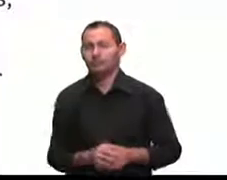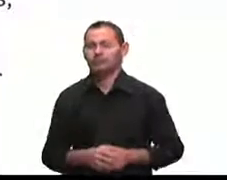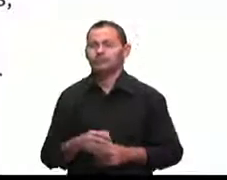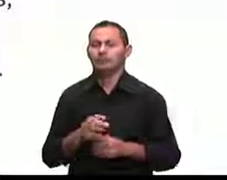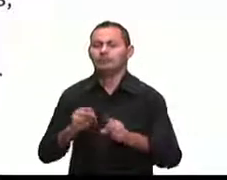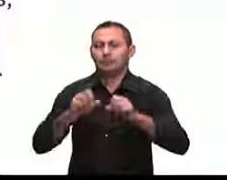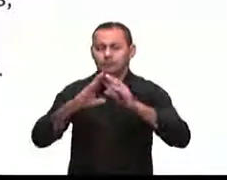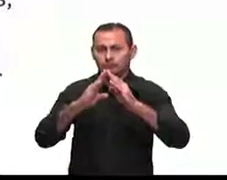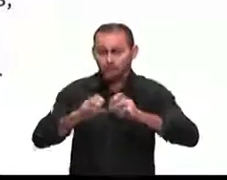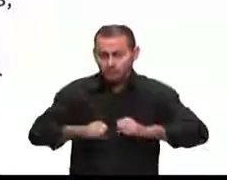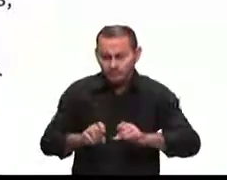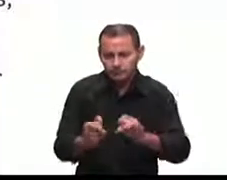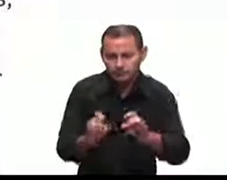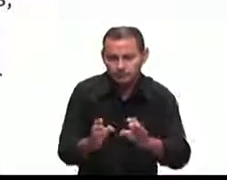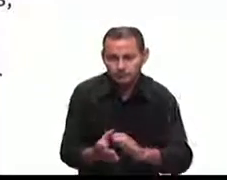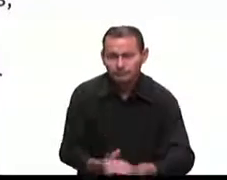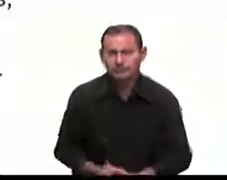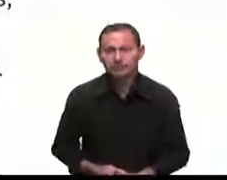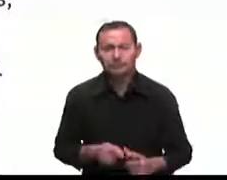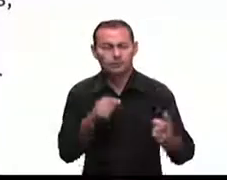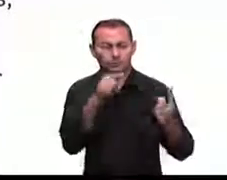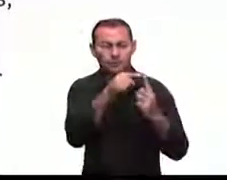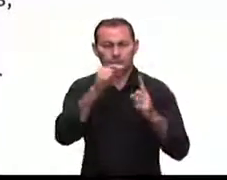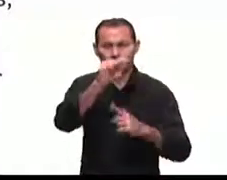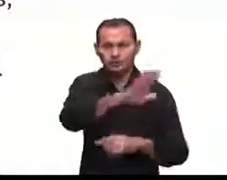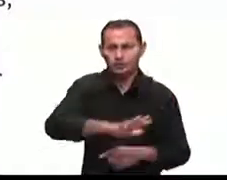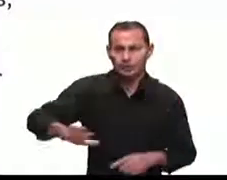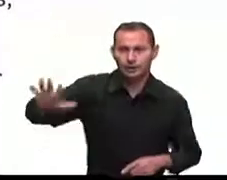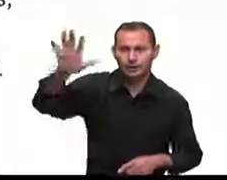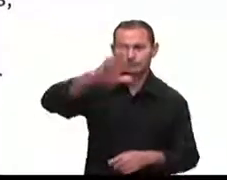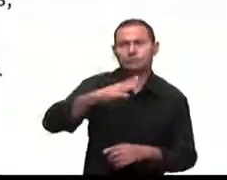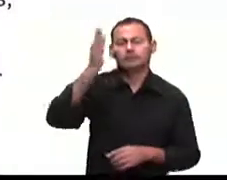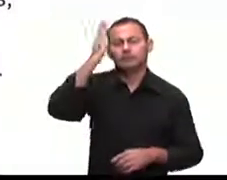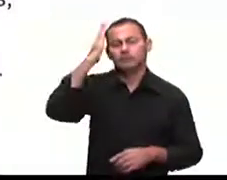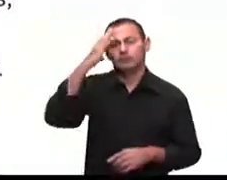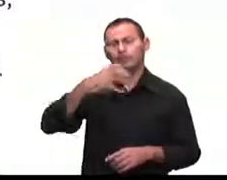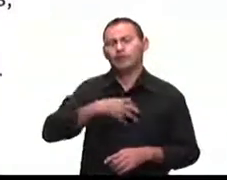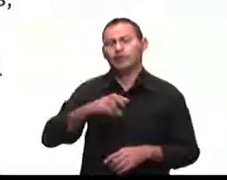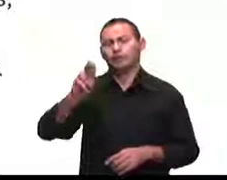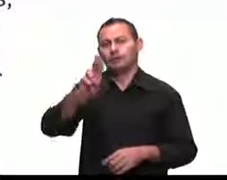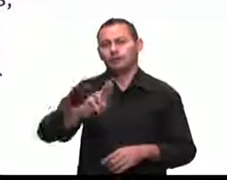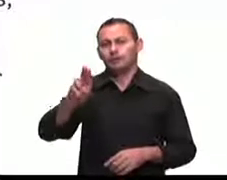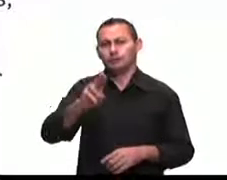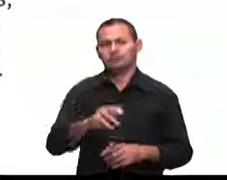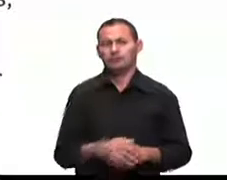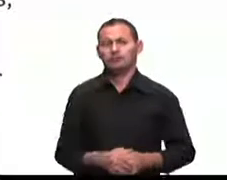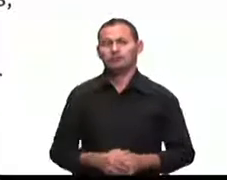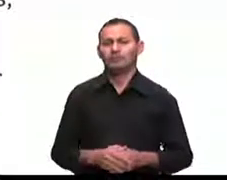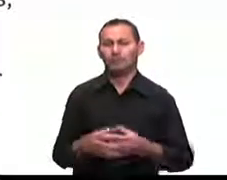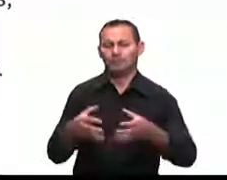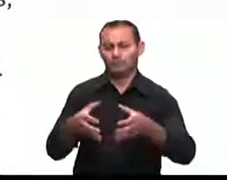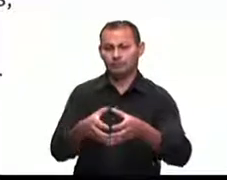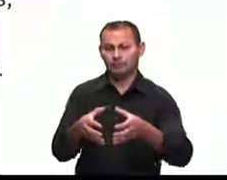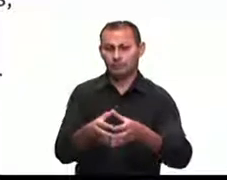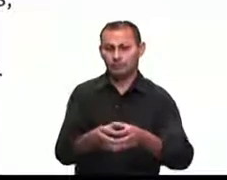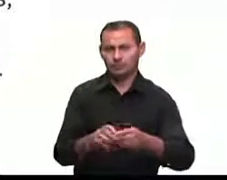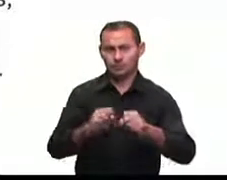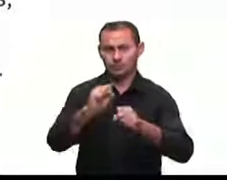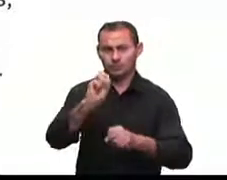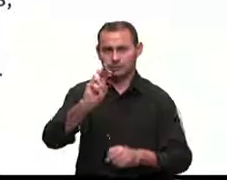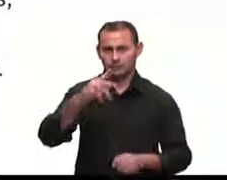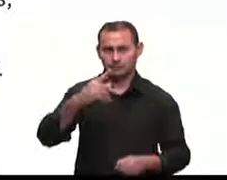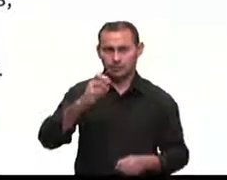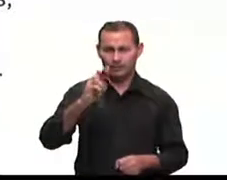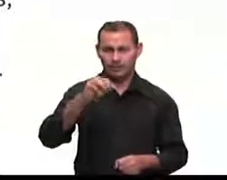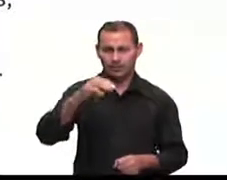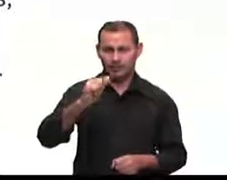um supermercado. Então, objetivo geral, descobrir o perfil do consumidor da rede de